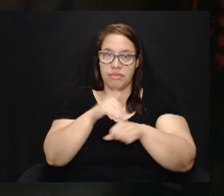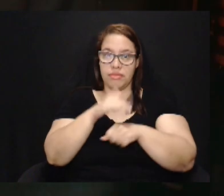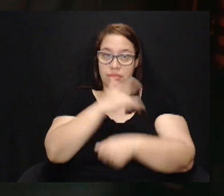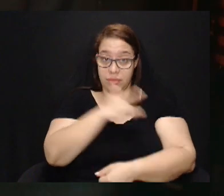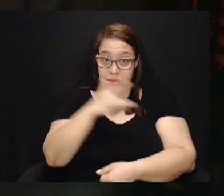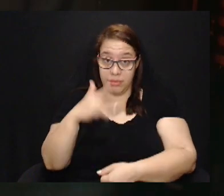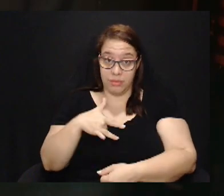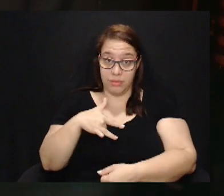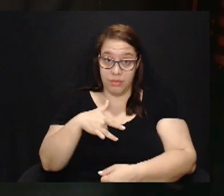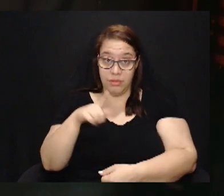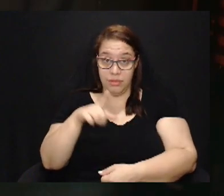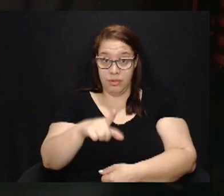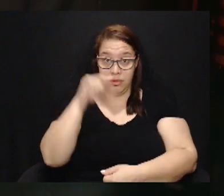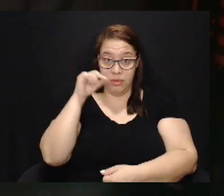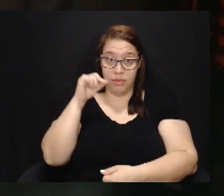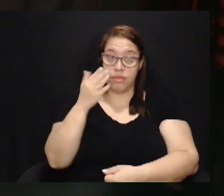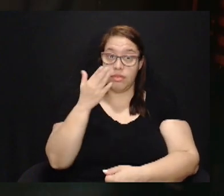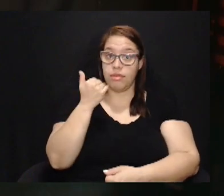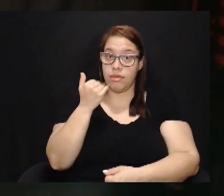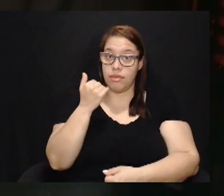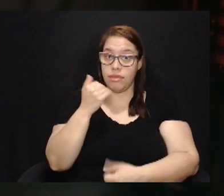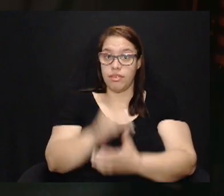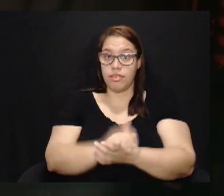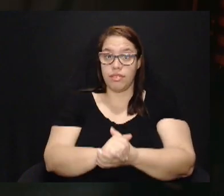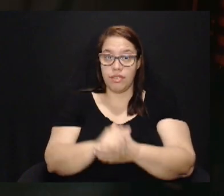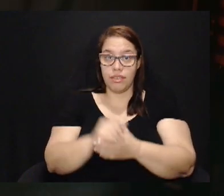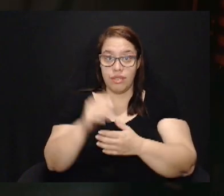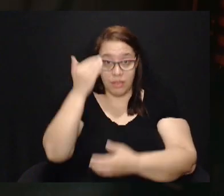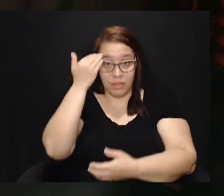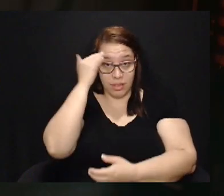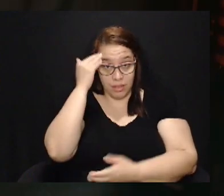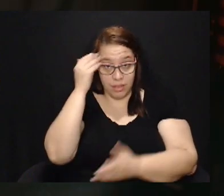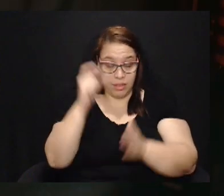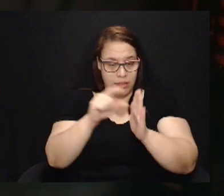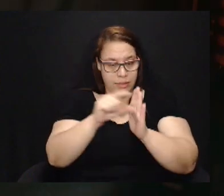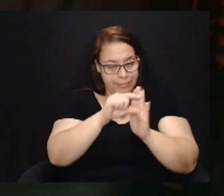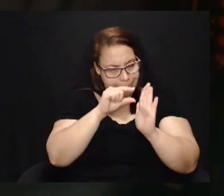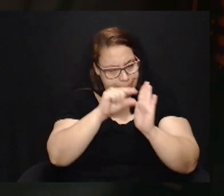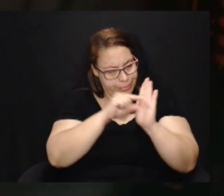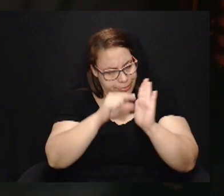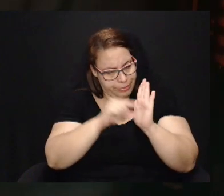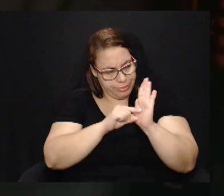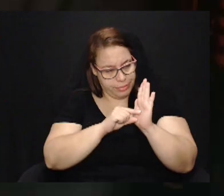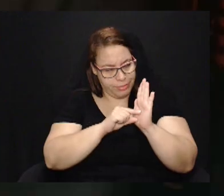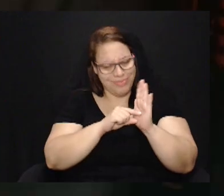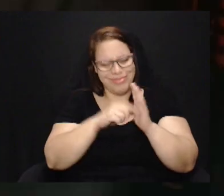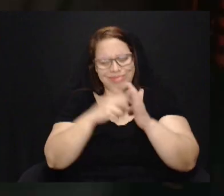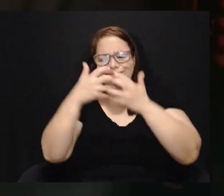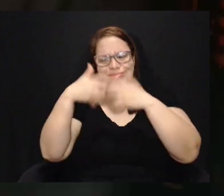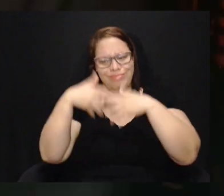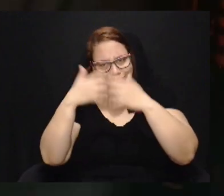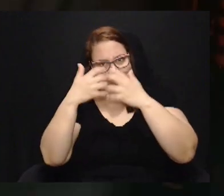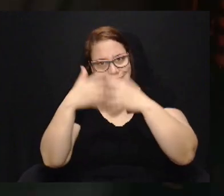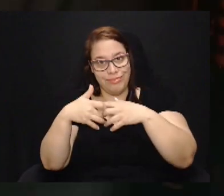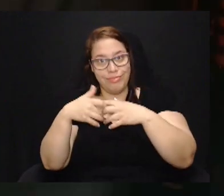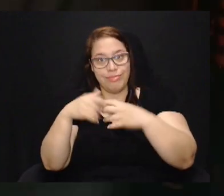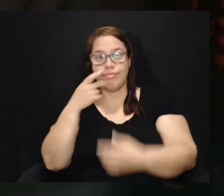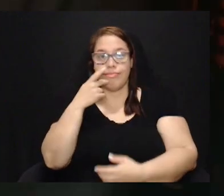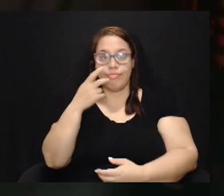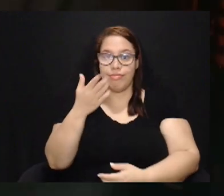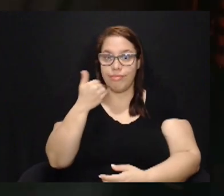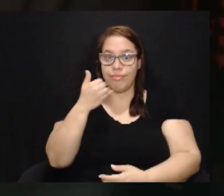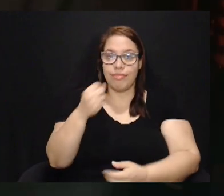por esses alimentos aí que você precisa entender, ler tudo que está escrito. Vai dar uma confusão total. Eu falei de comer as emoções, gostaria